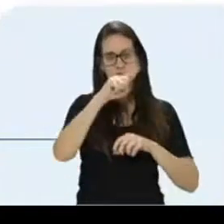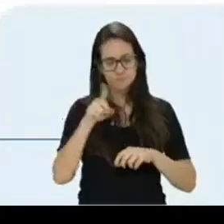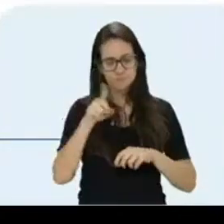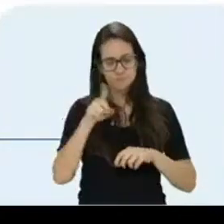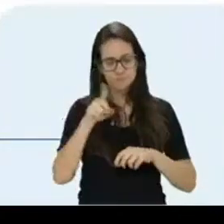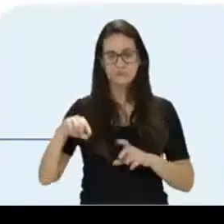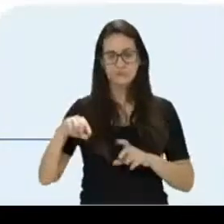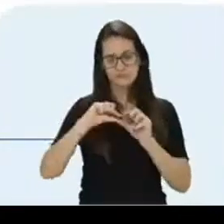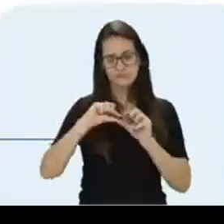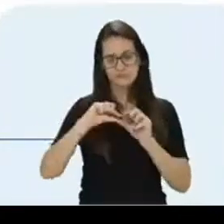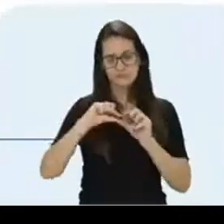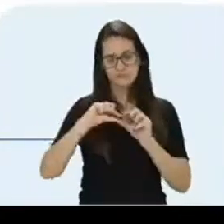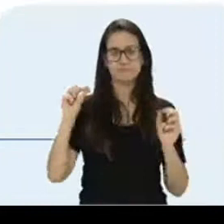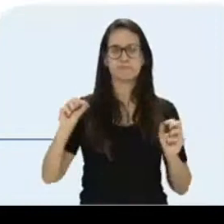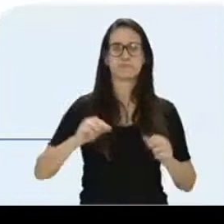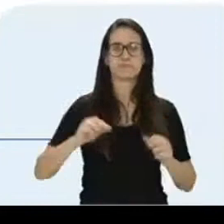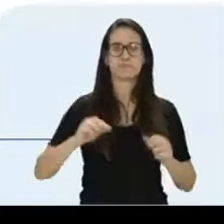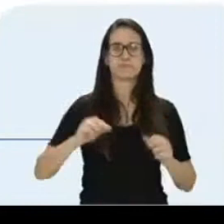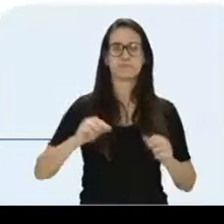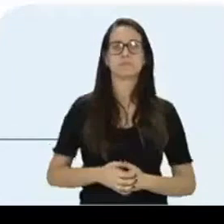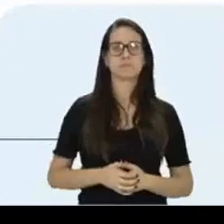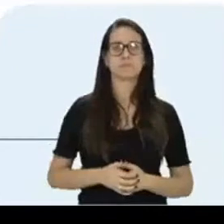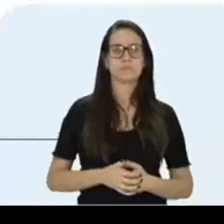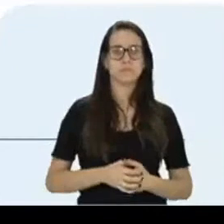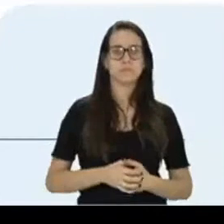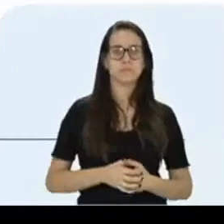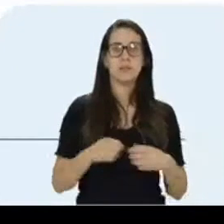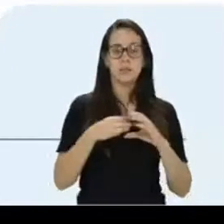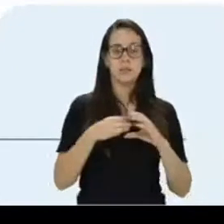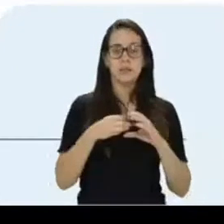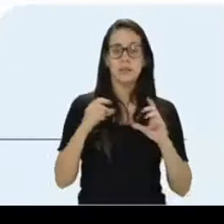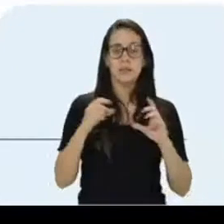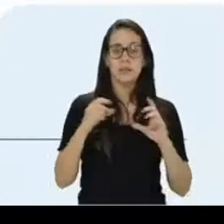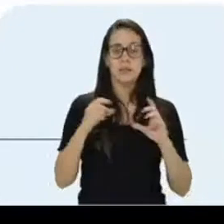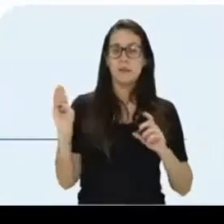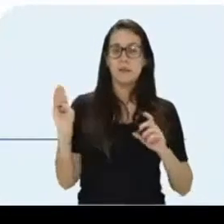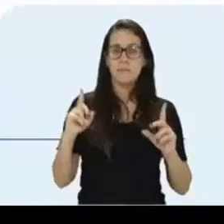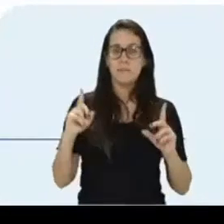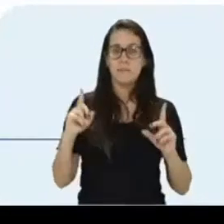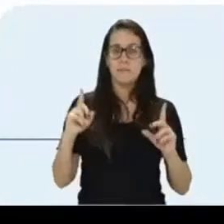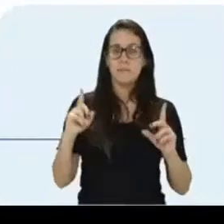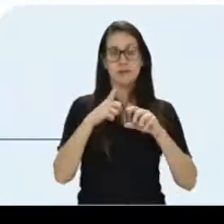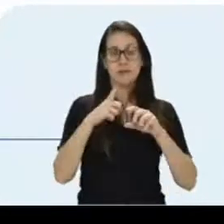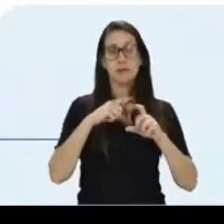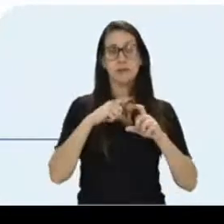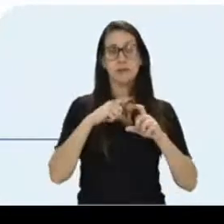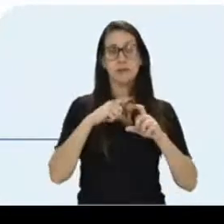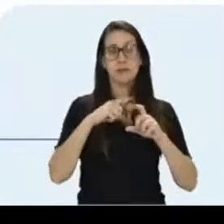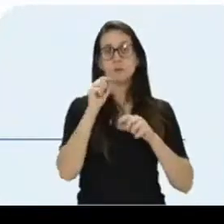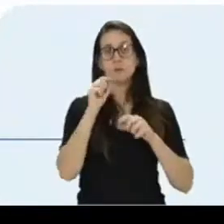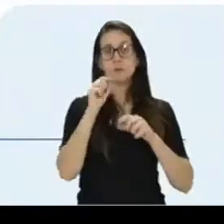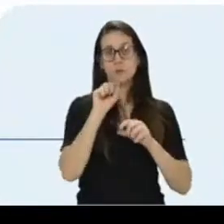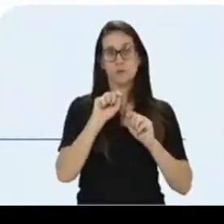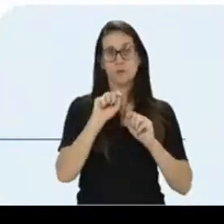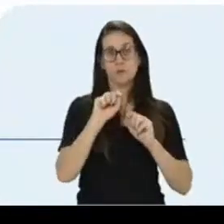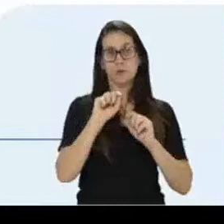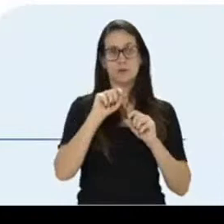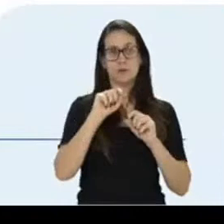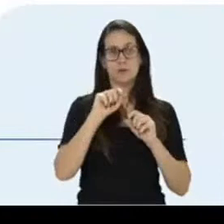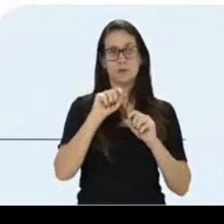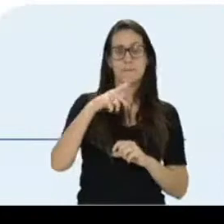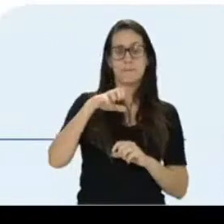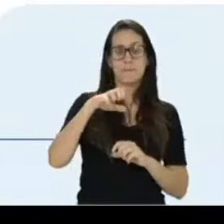fossem fios. Além disso, eu tenho outro formato de bactéria que é chamada de bactéria apendiculada, que